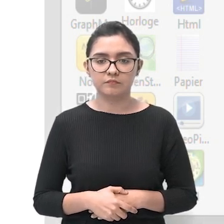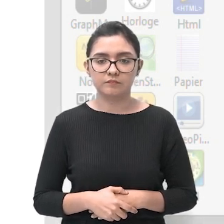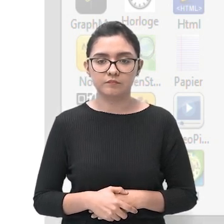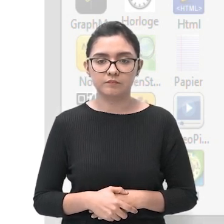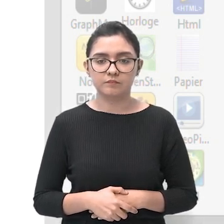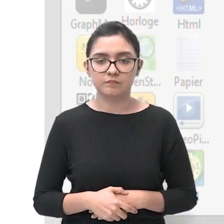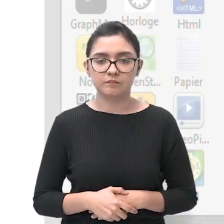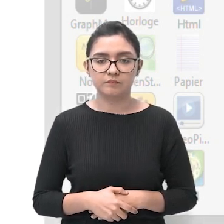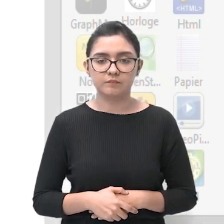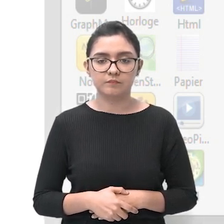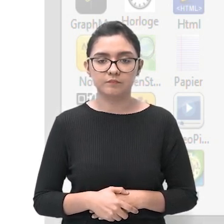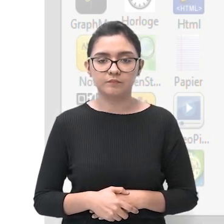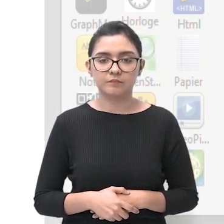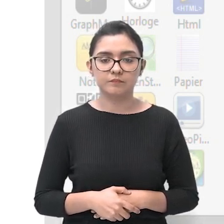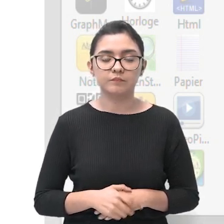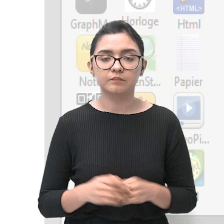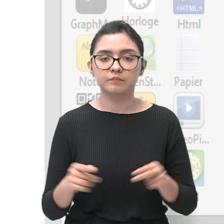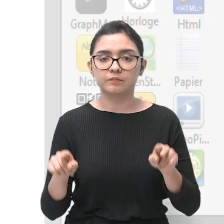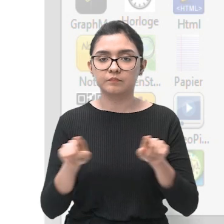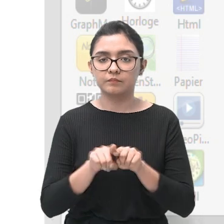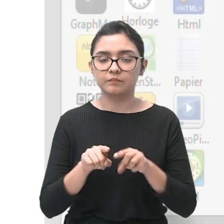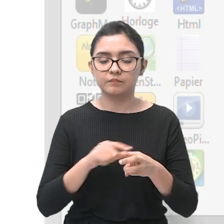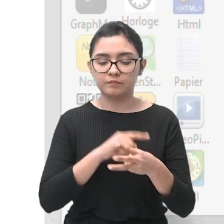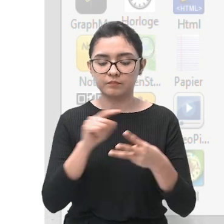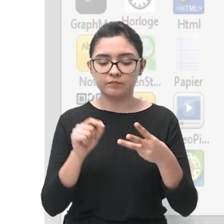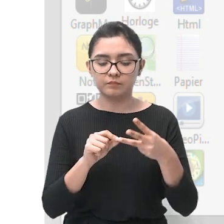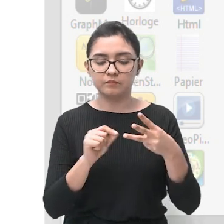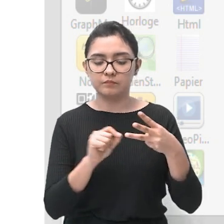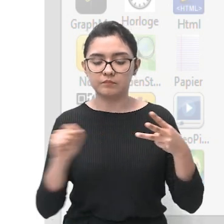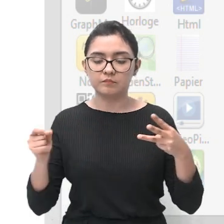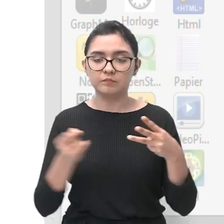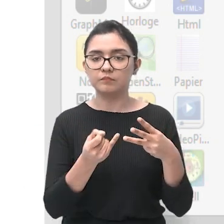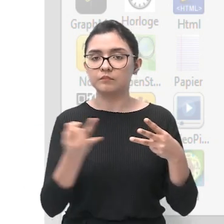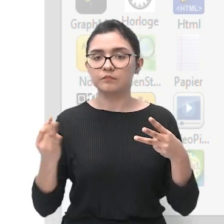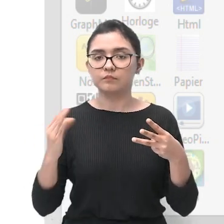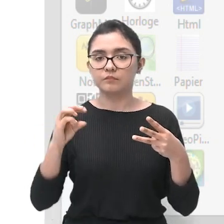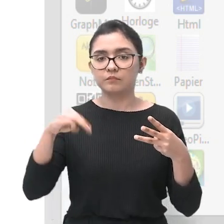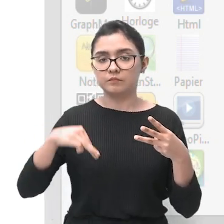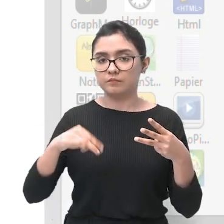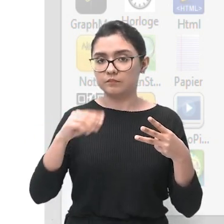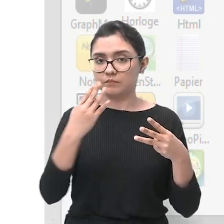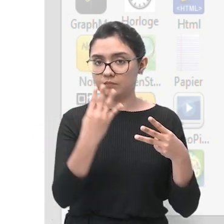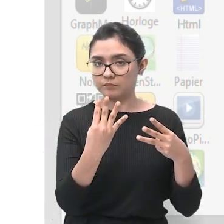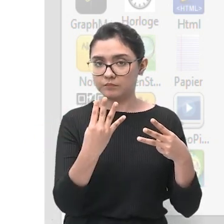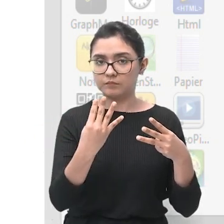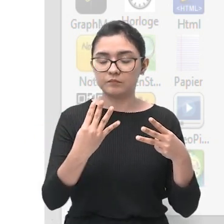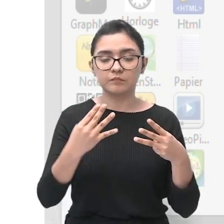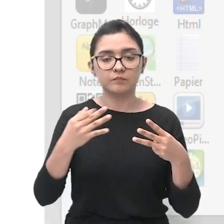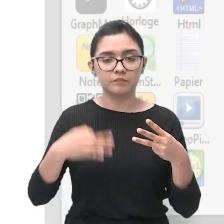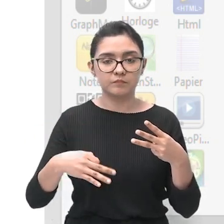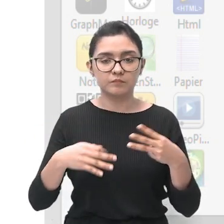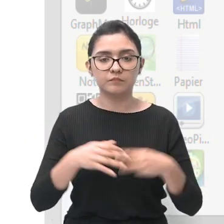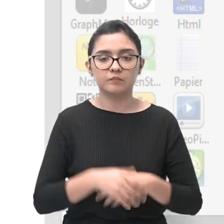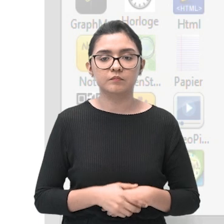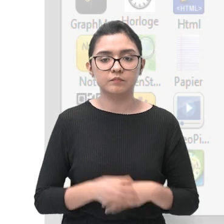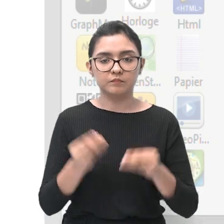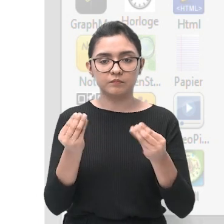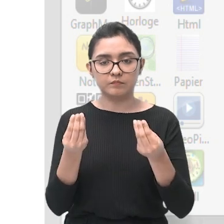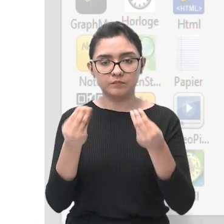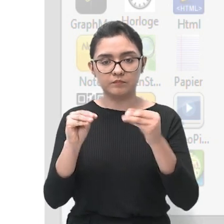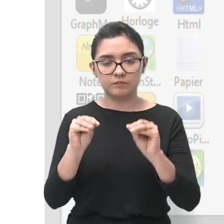E o nosso outro segmento, ele tem quantos centímetros? 4 centímetros. Então vamos colocar aqui 4